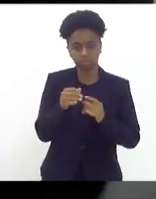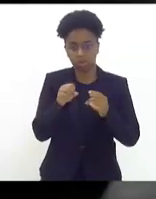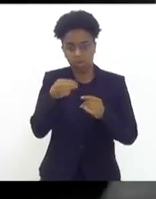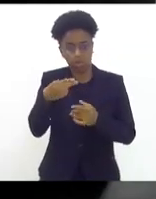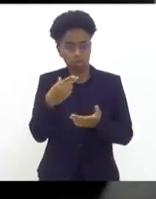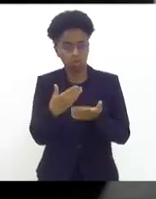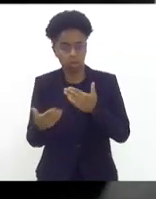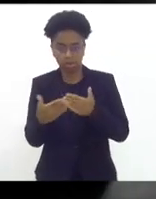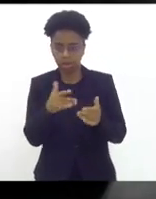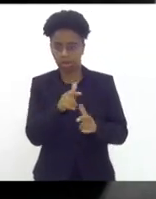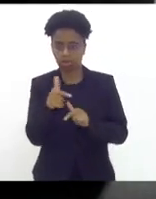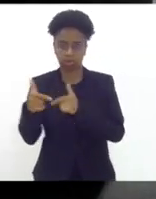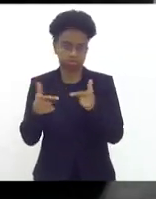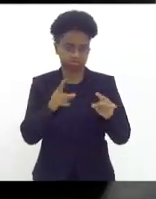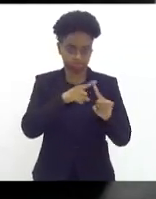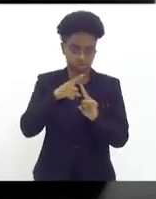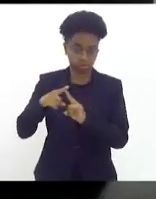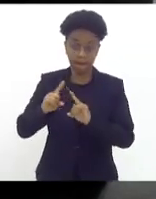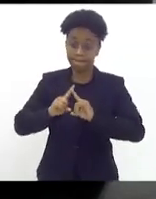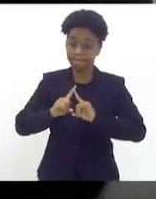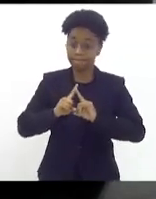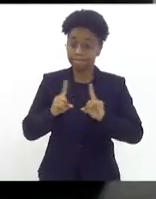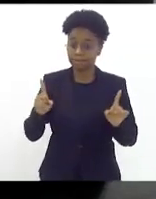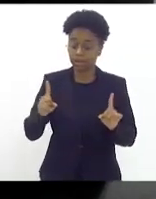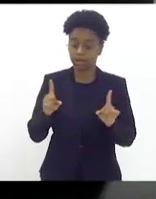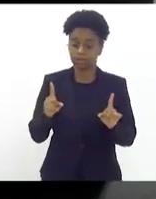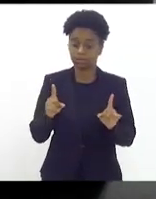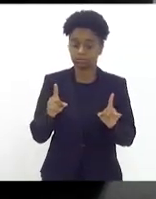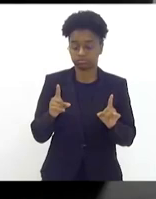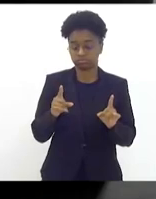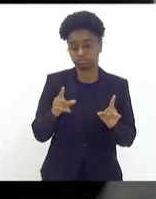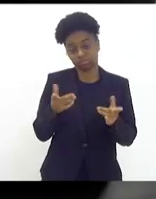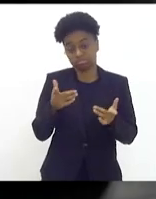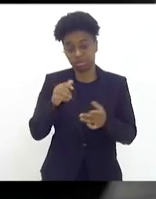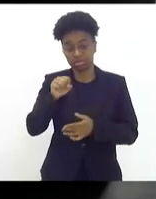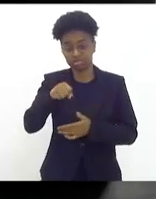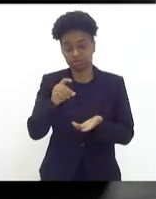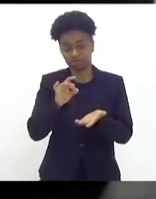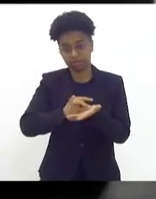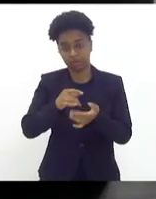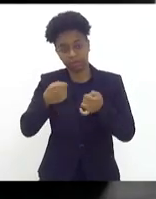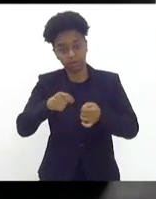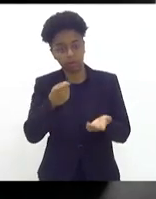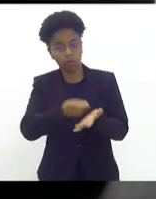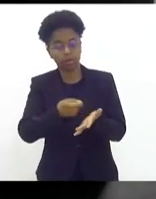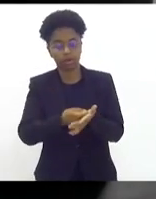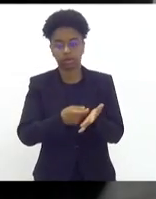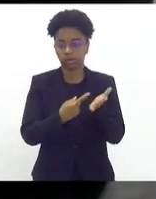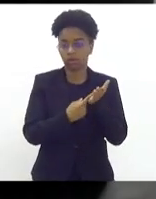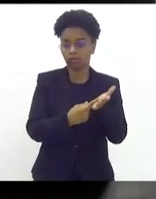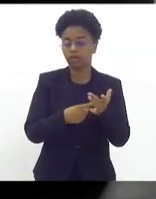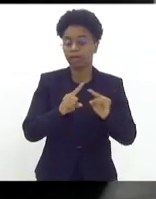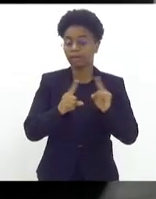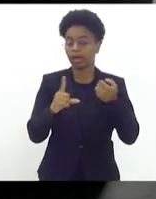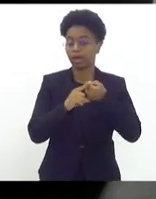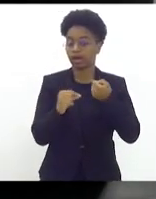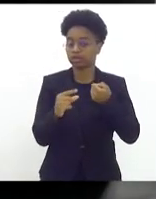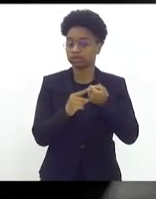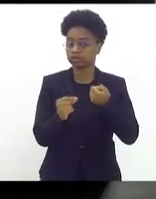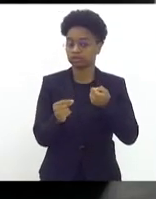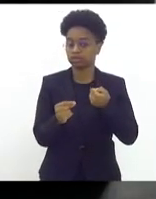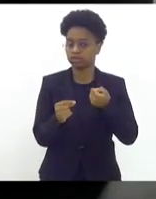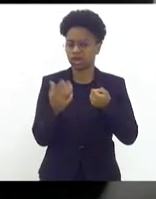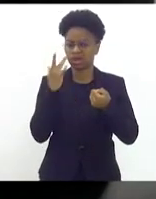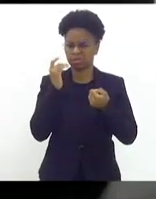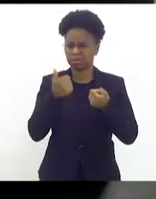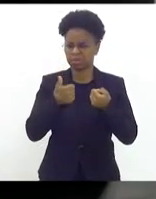estadual. Aí, sim, seria objeto, obrigatoriamente, de um convênio. Mas aqui, no artigo...